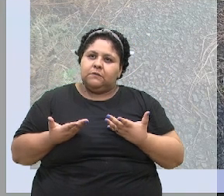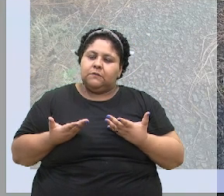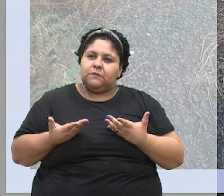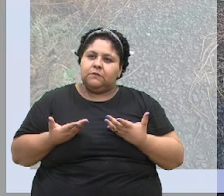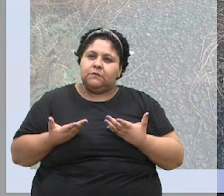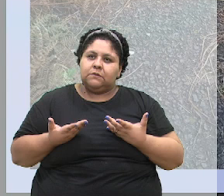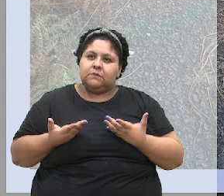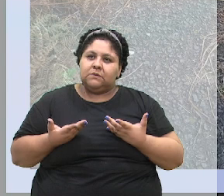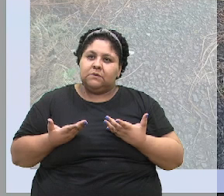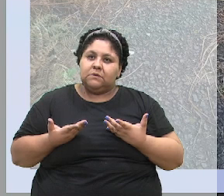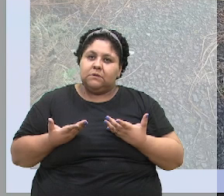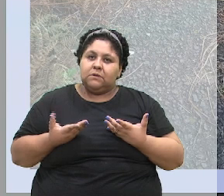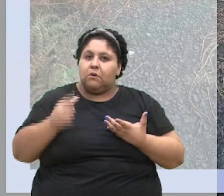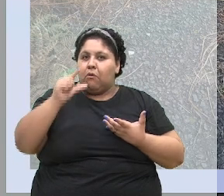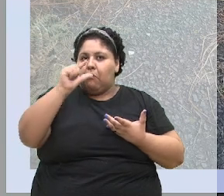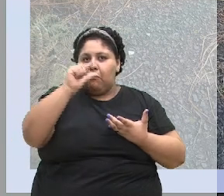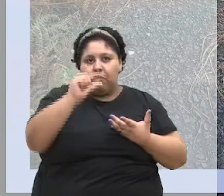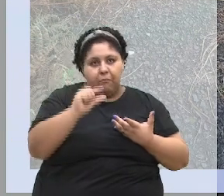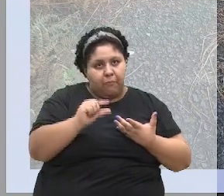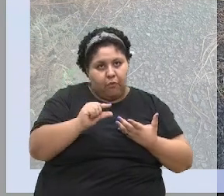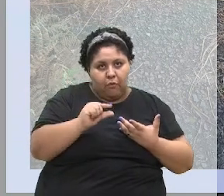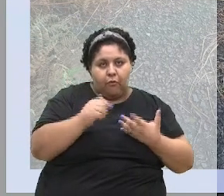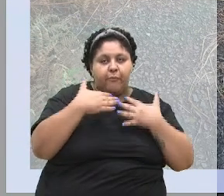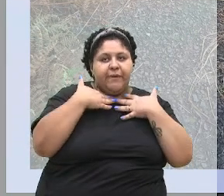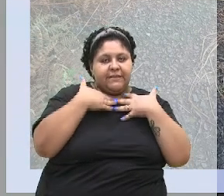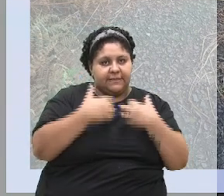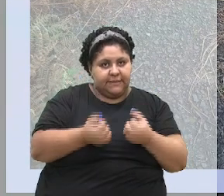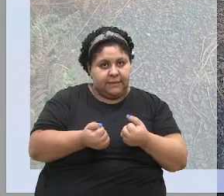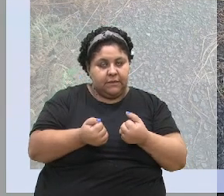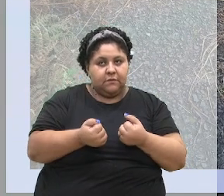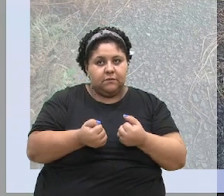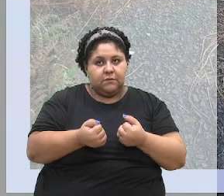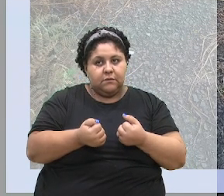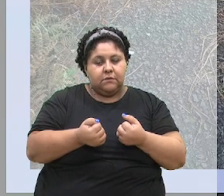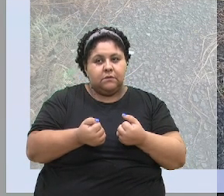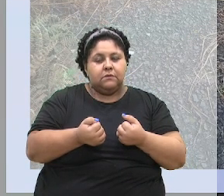ainda uma parte, como eu disse, pela secretaria